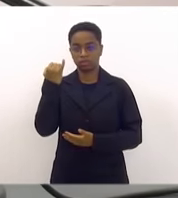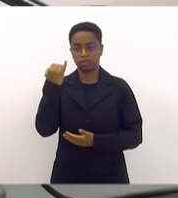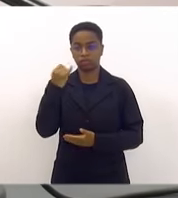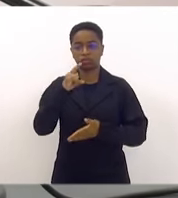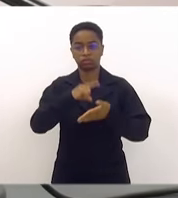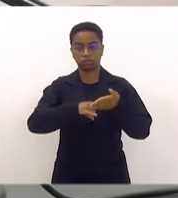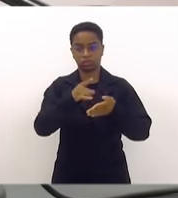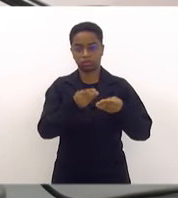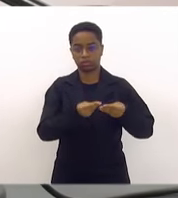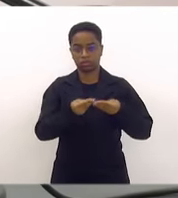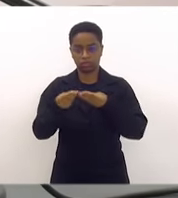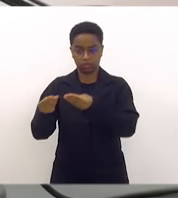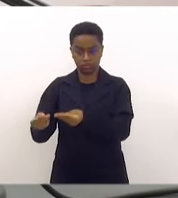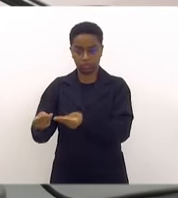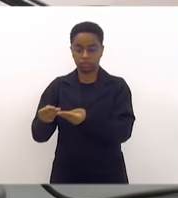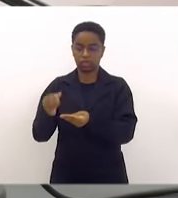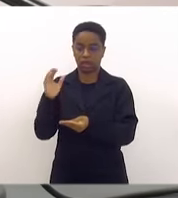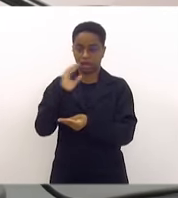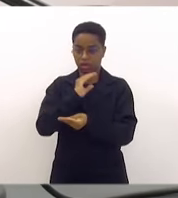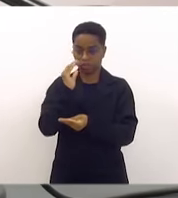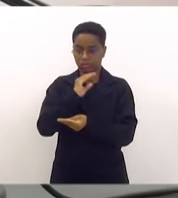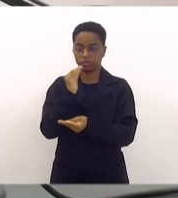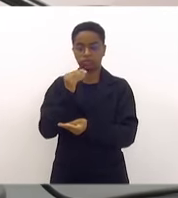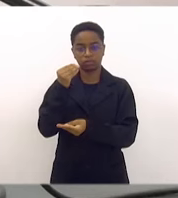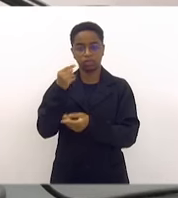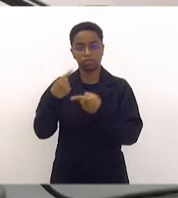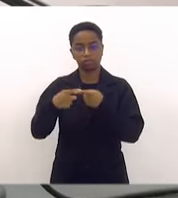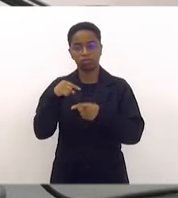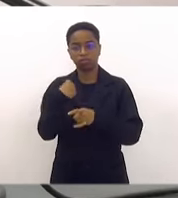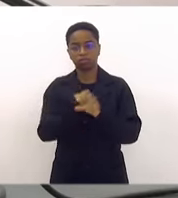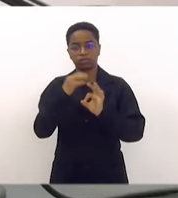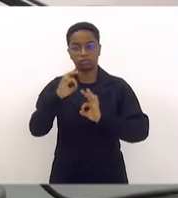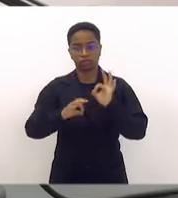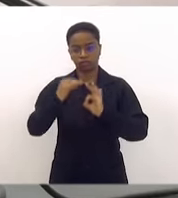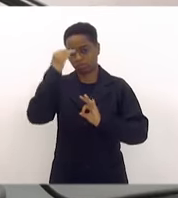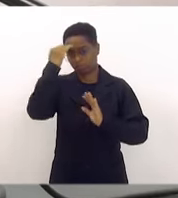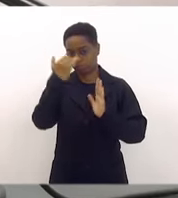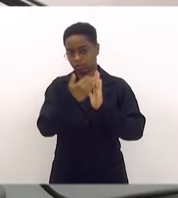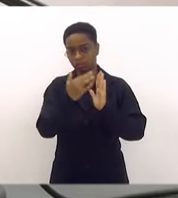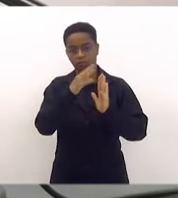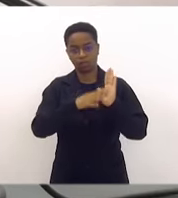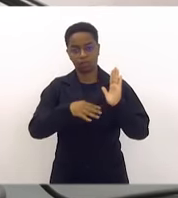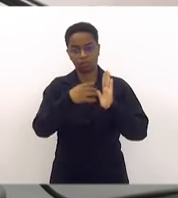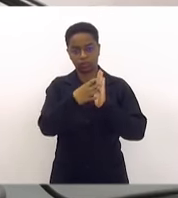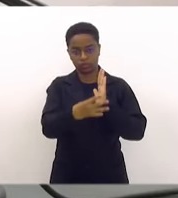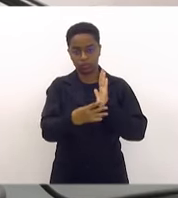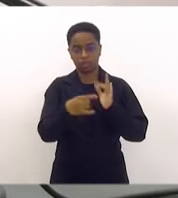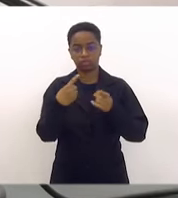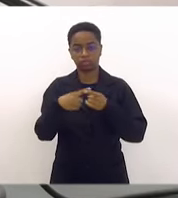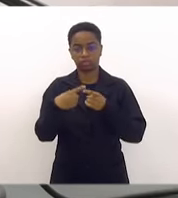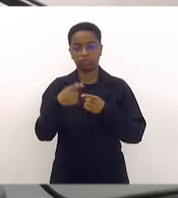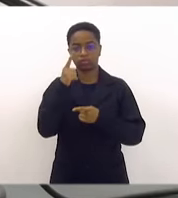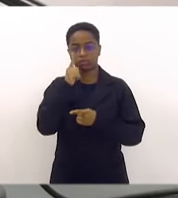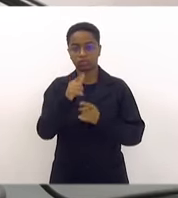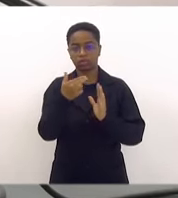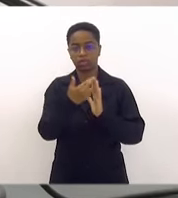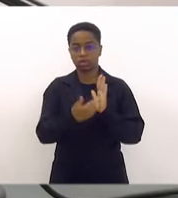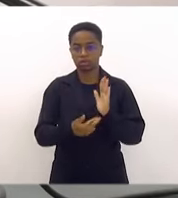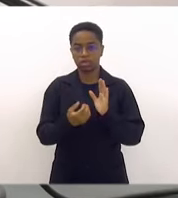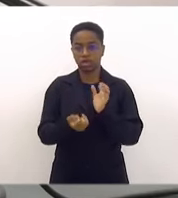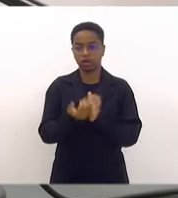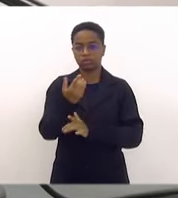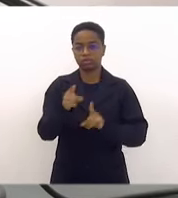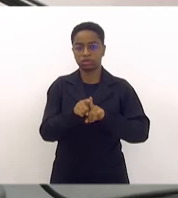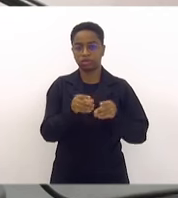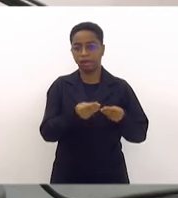documento cheguem a tempo PR a gente poder cumprir esse cronograma que ele possa fazer o relatório e levar